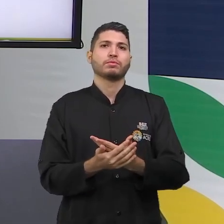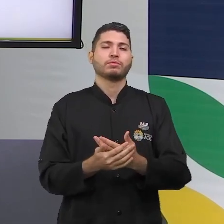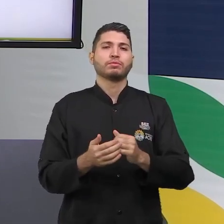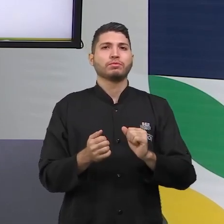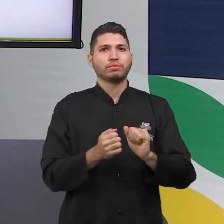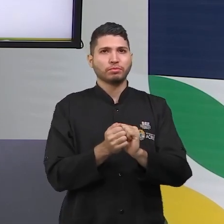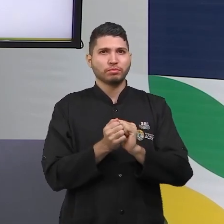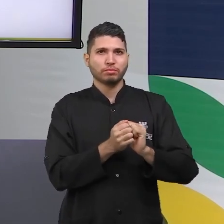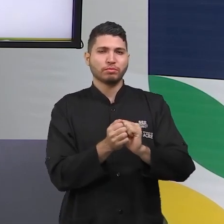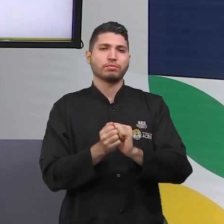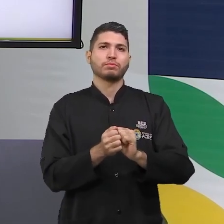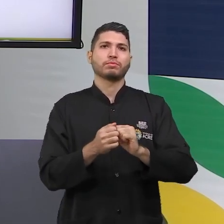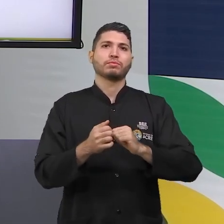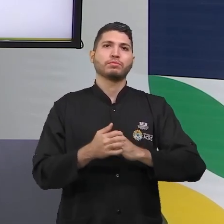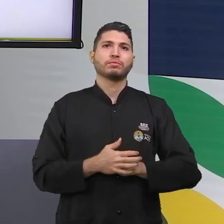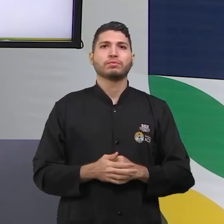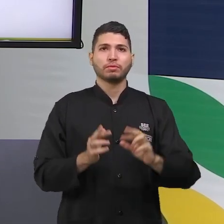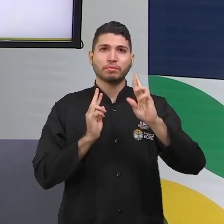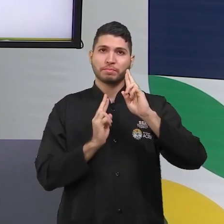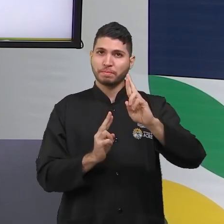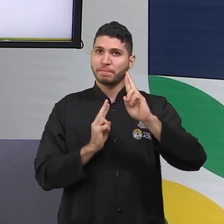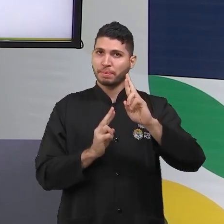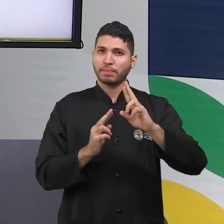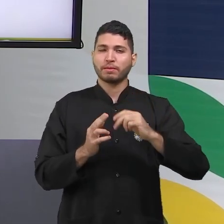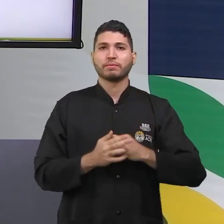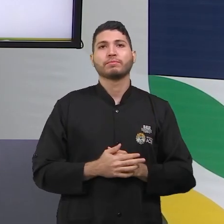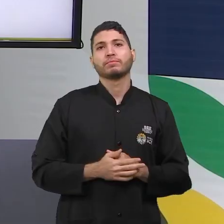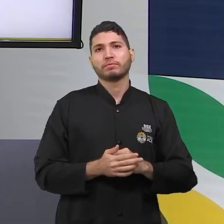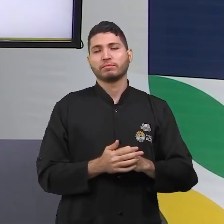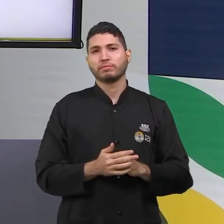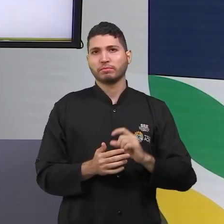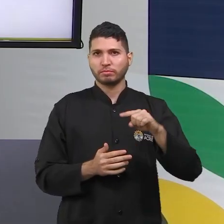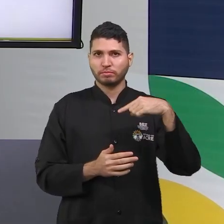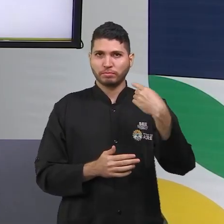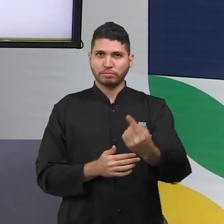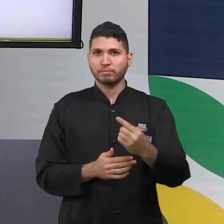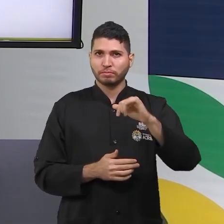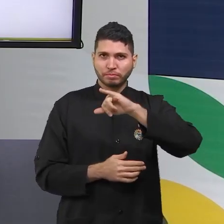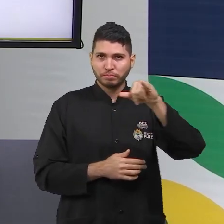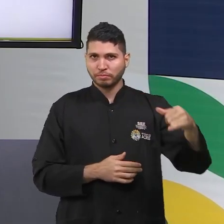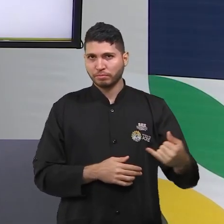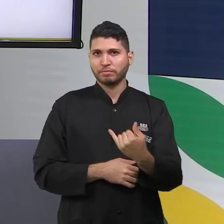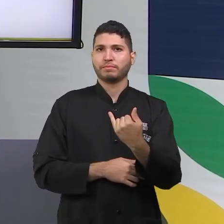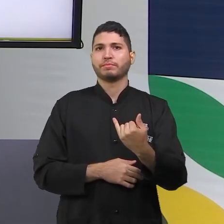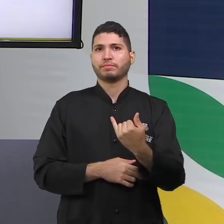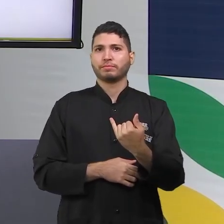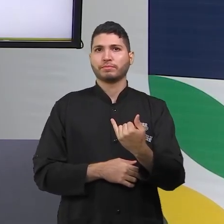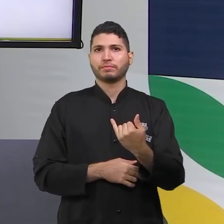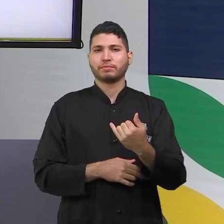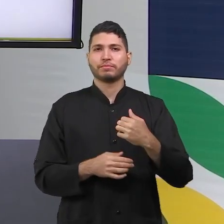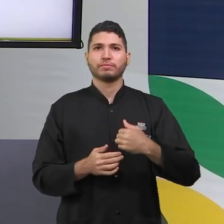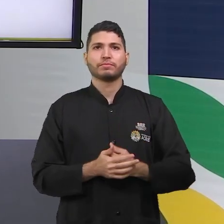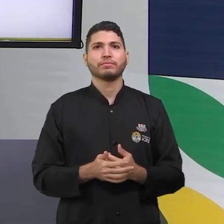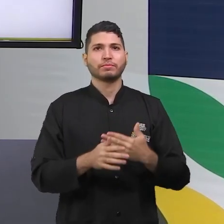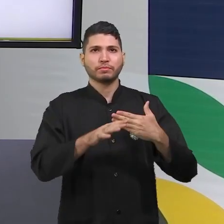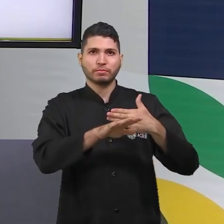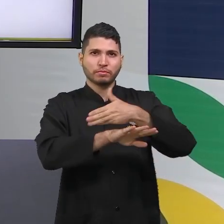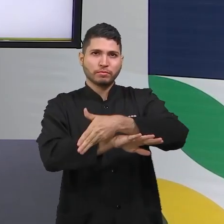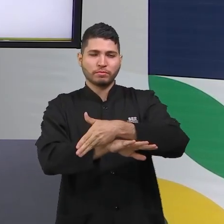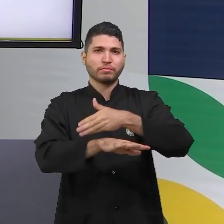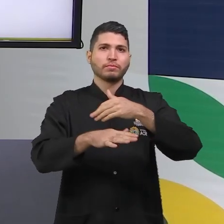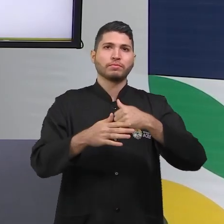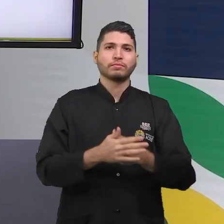durante esse momento. Espero contar com vocês na próxima oportunidade e não deixem de visitar a